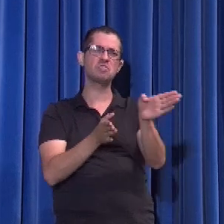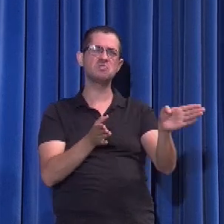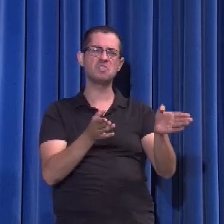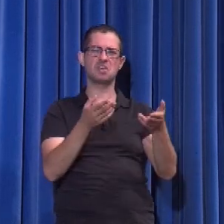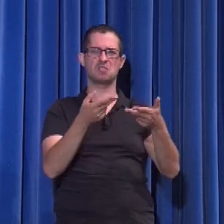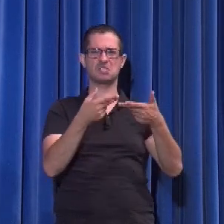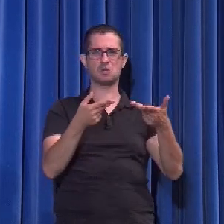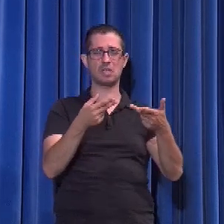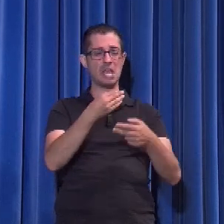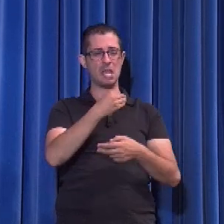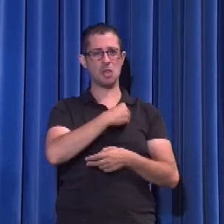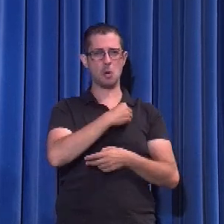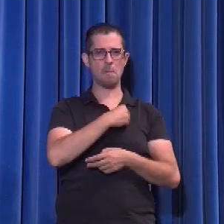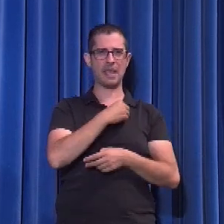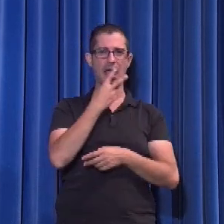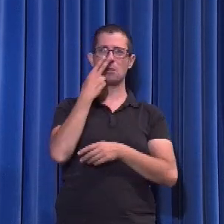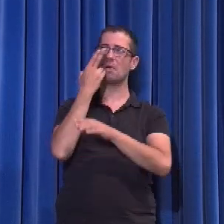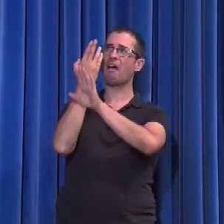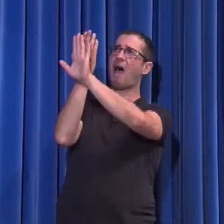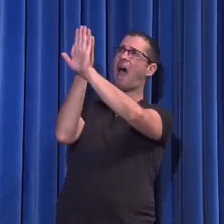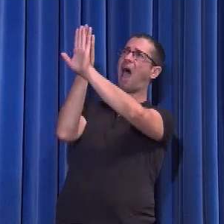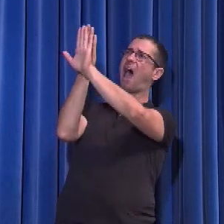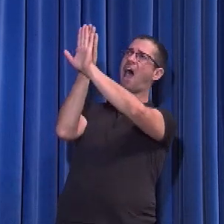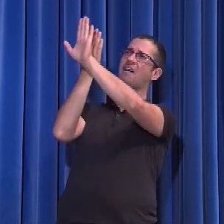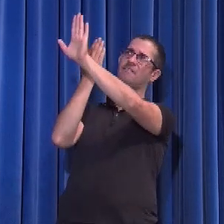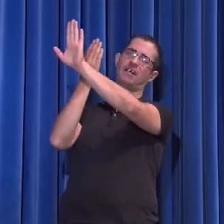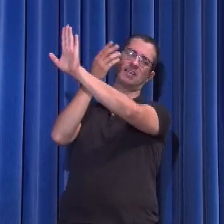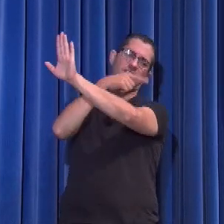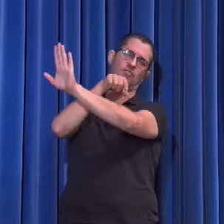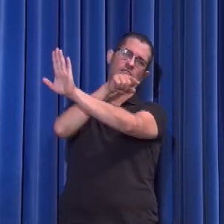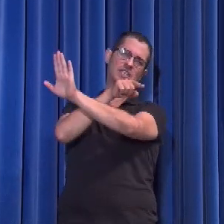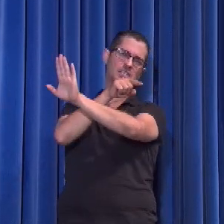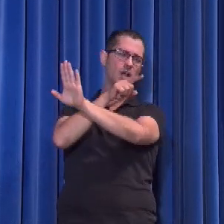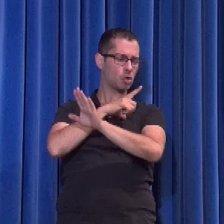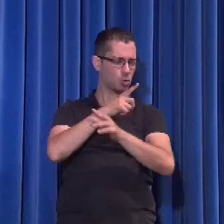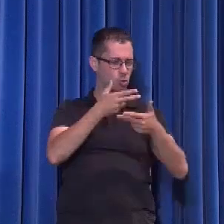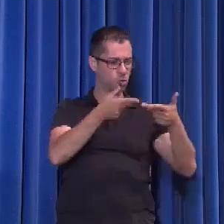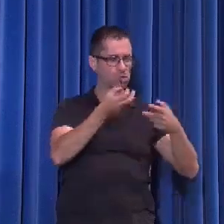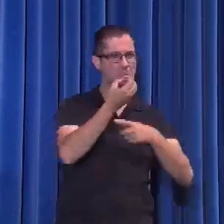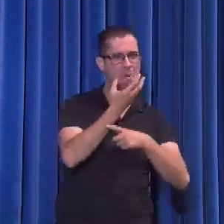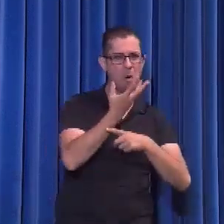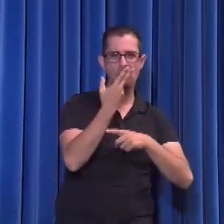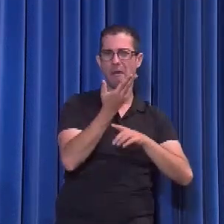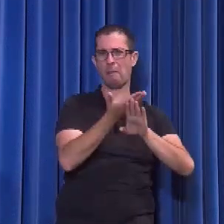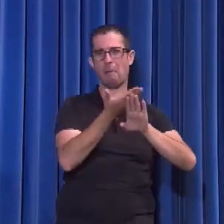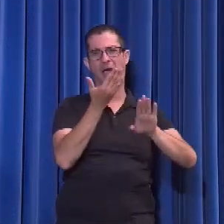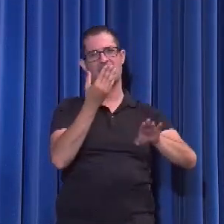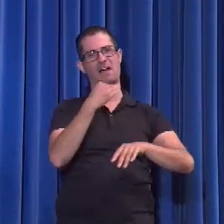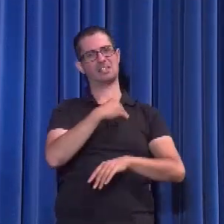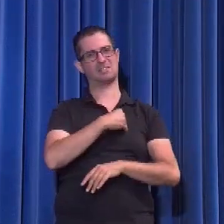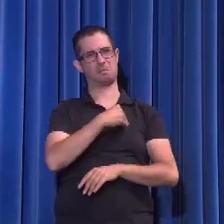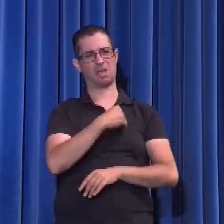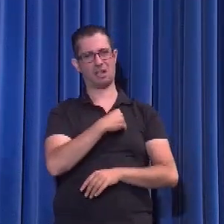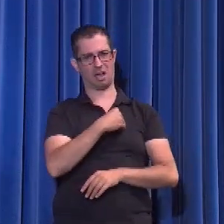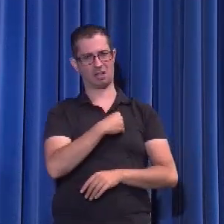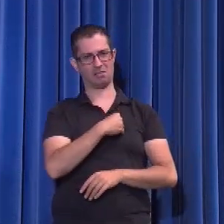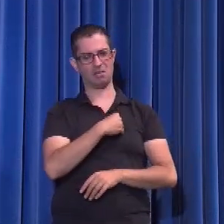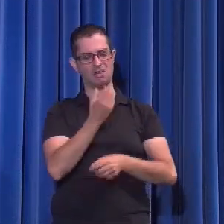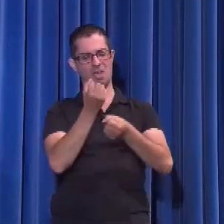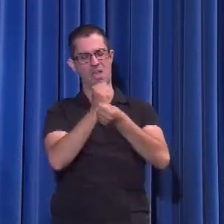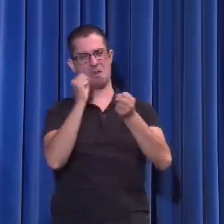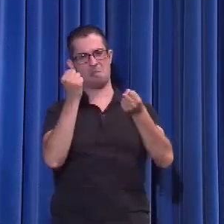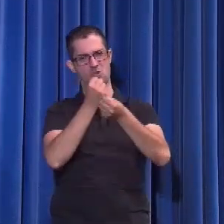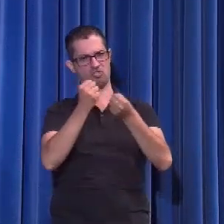pecados afastam de vós o bem. Esta rebeldia traz sobre o homem,